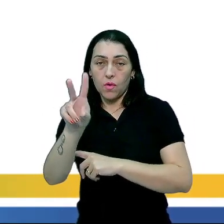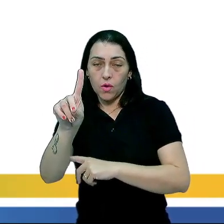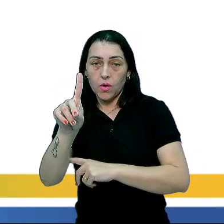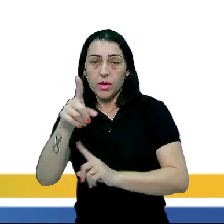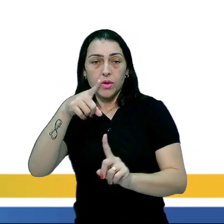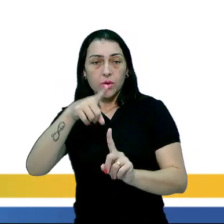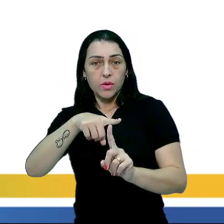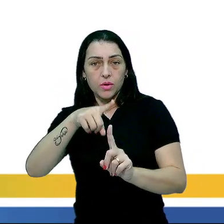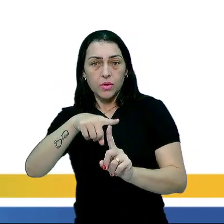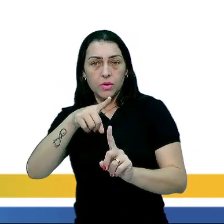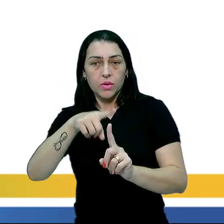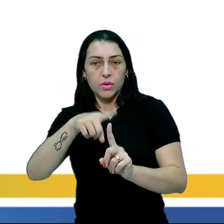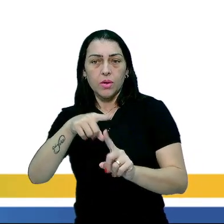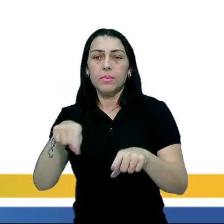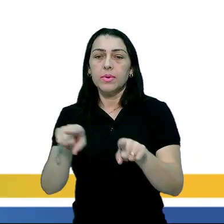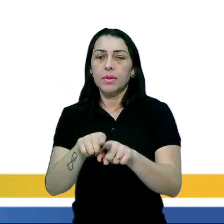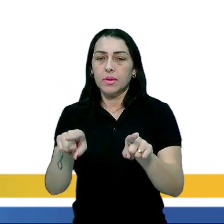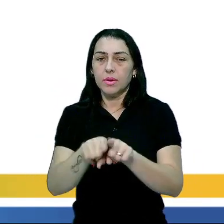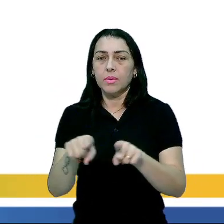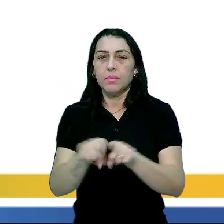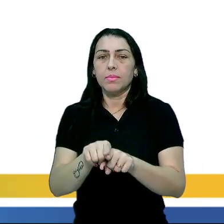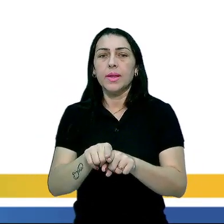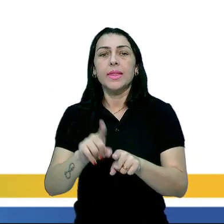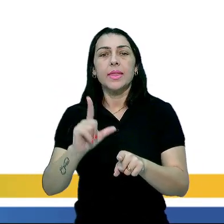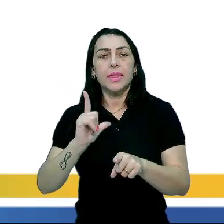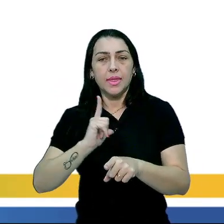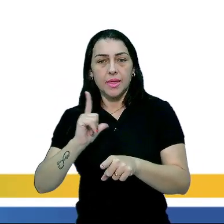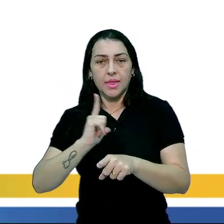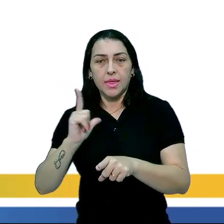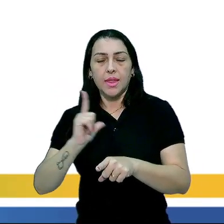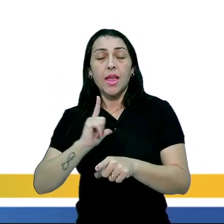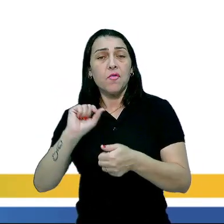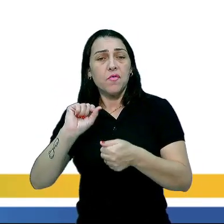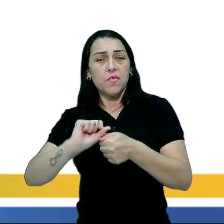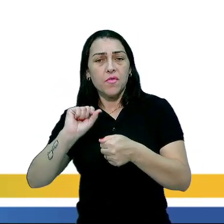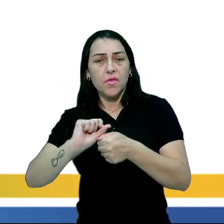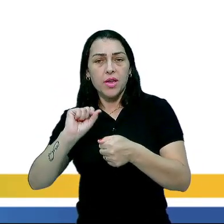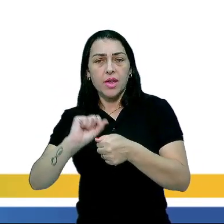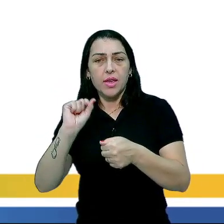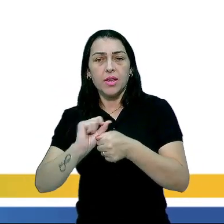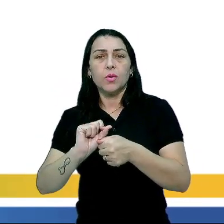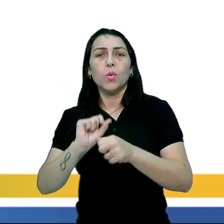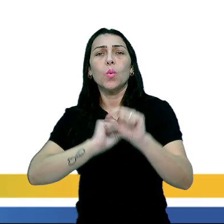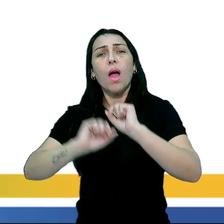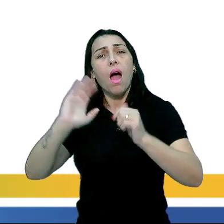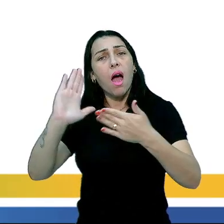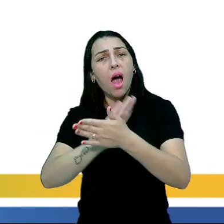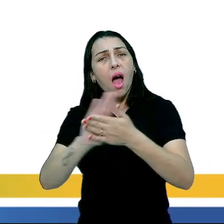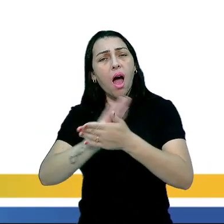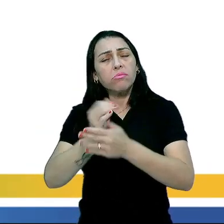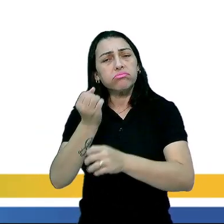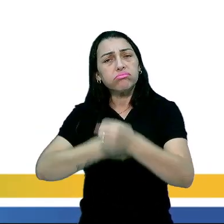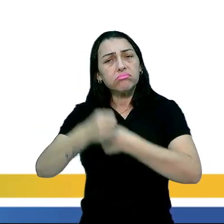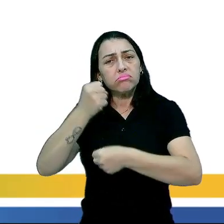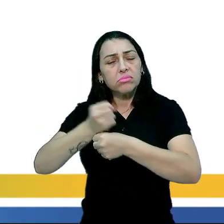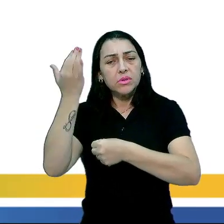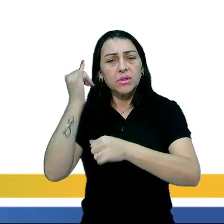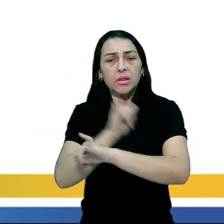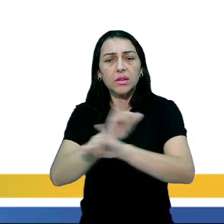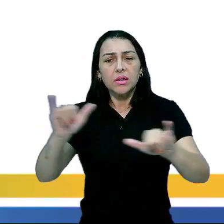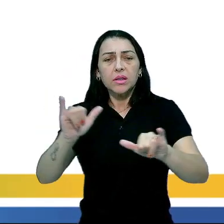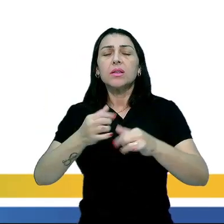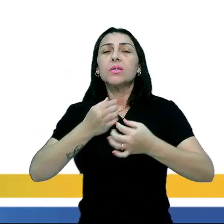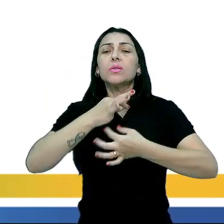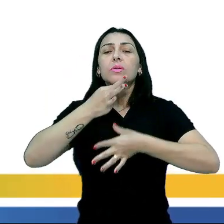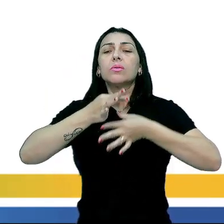Van Heusen, embora tenha sido criada há algumas décadas. Essa propaganda de